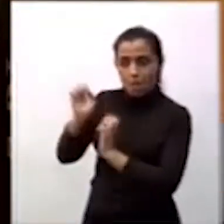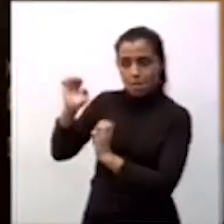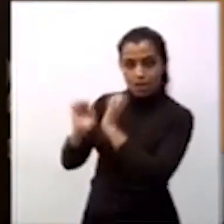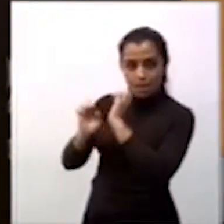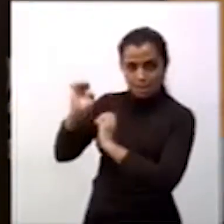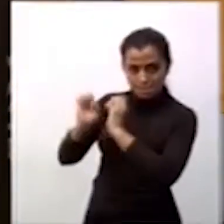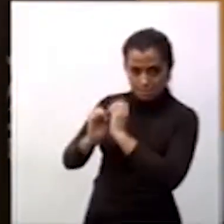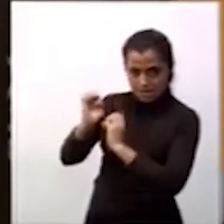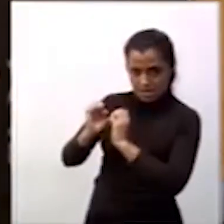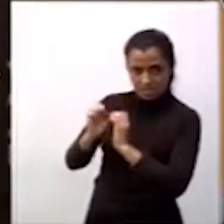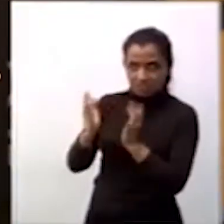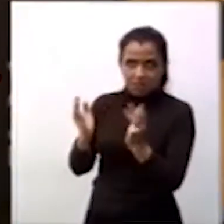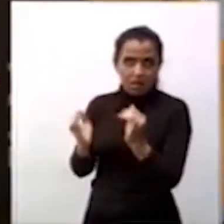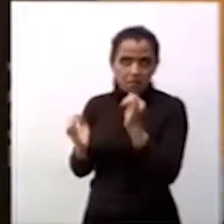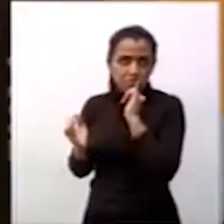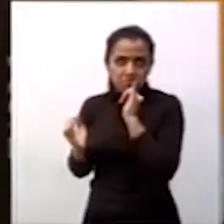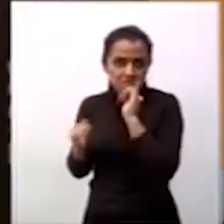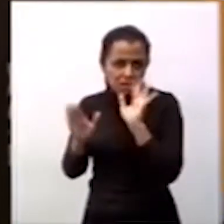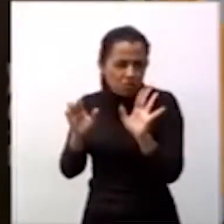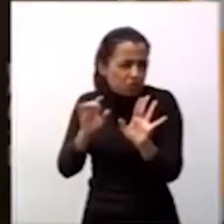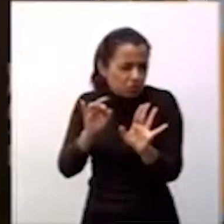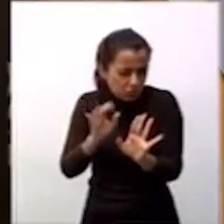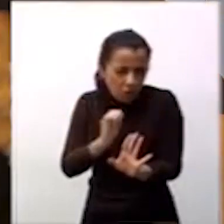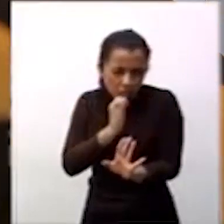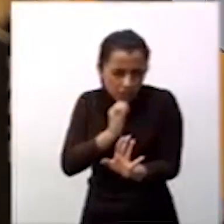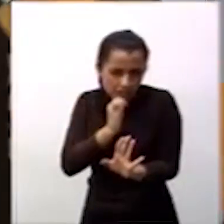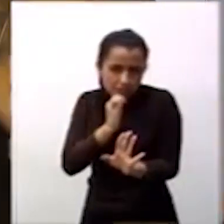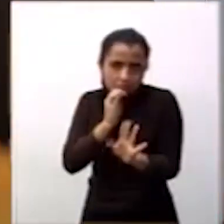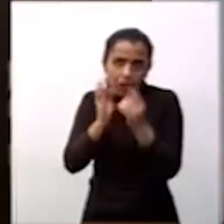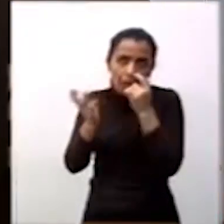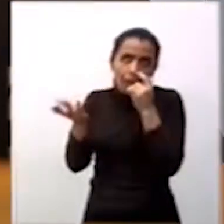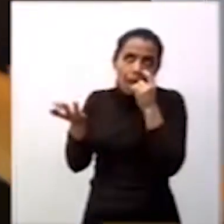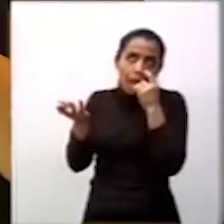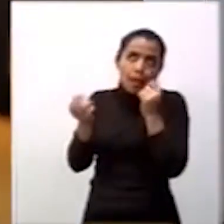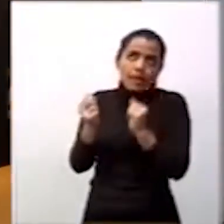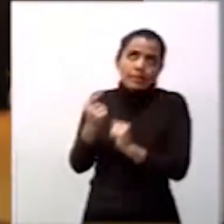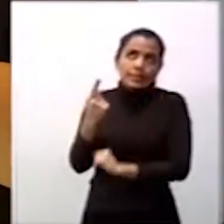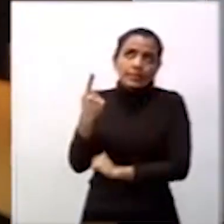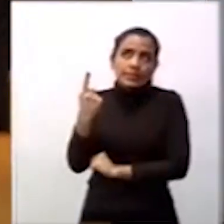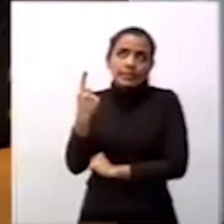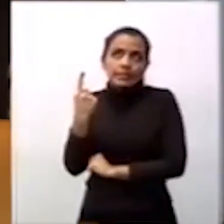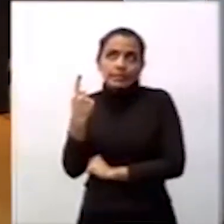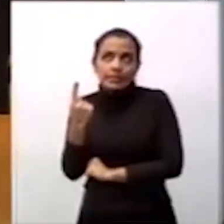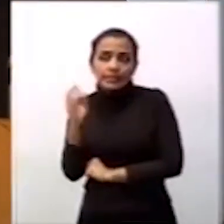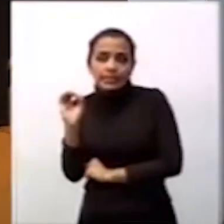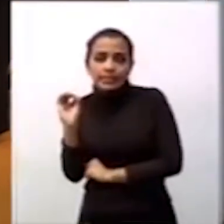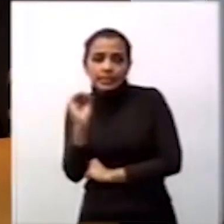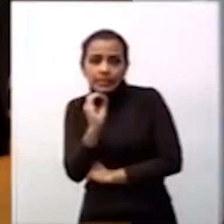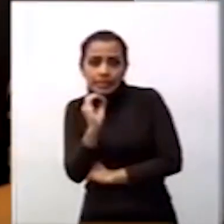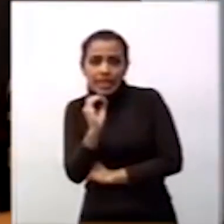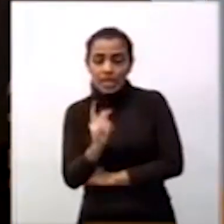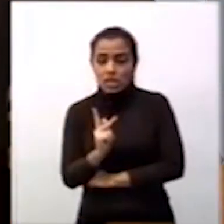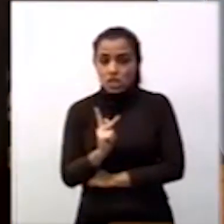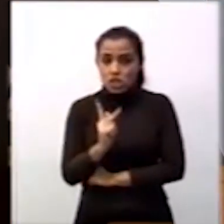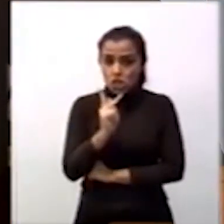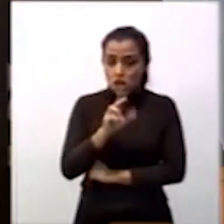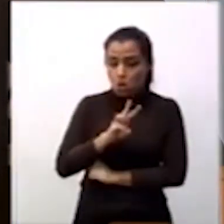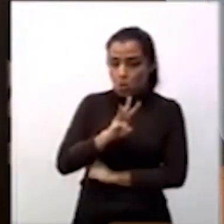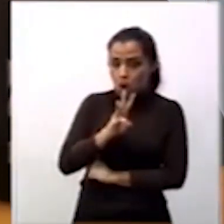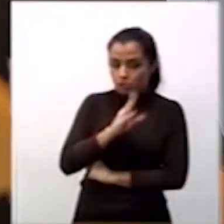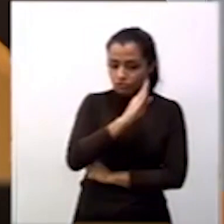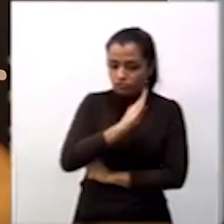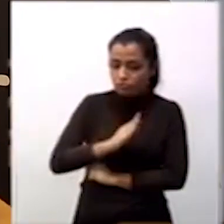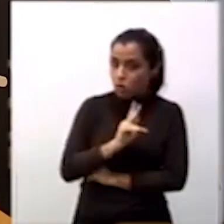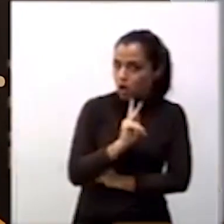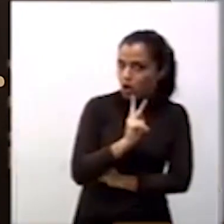vou chutar um número esdrúxulo aqui, primeiro que me vier na cabeça, 100 kWh de energia elétrica.